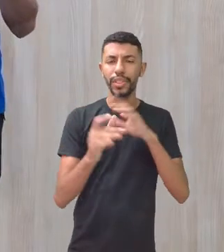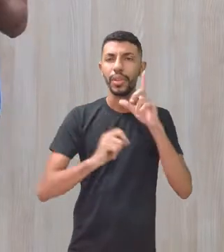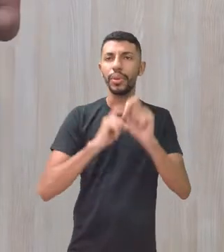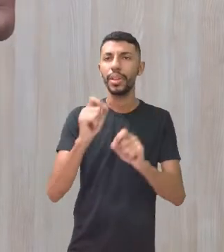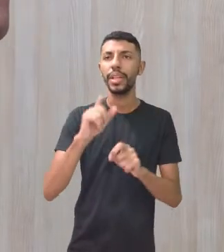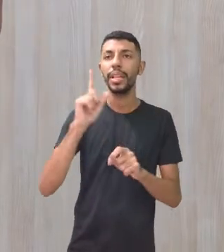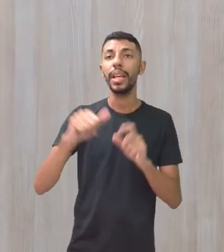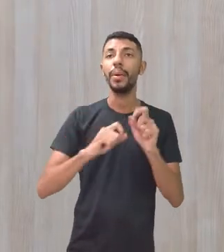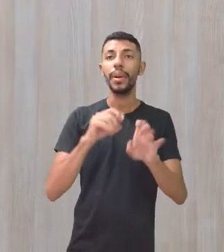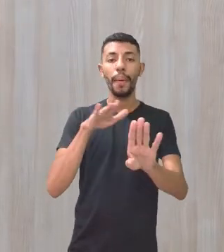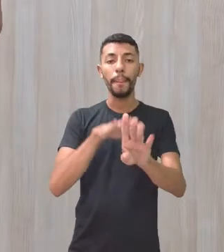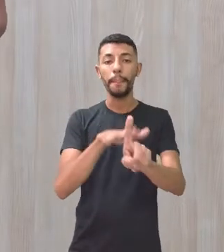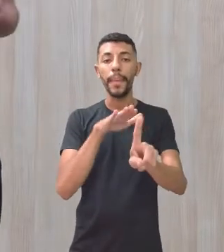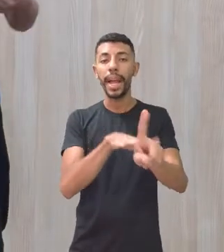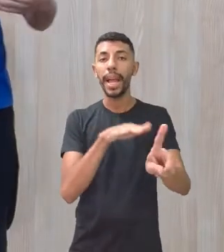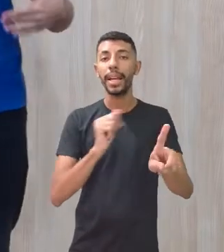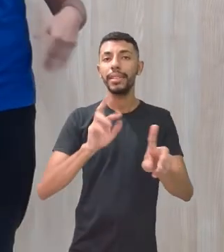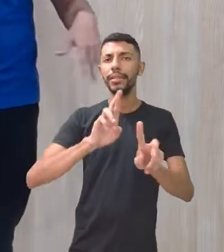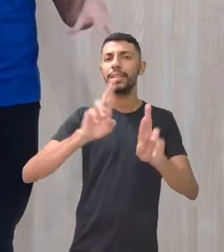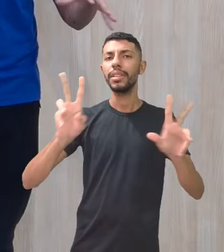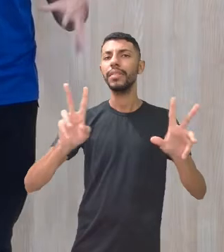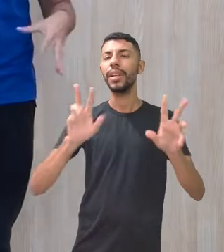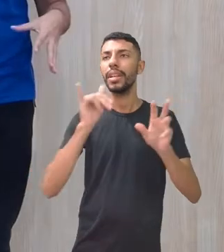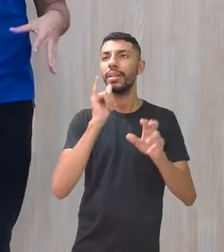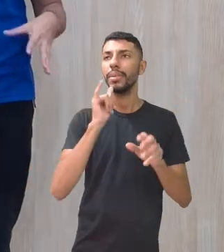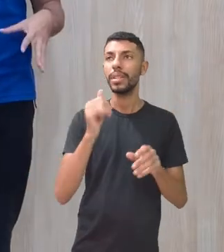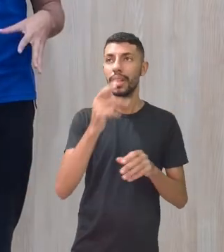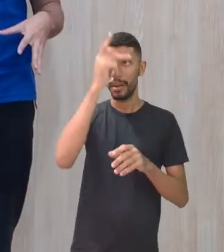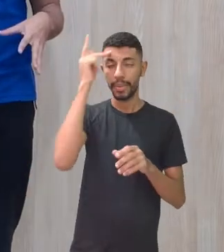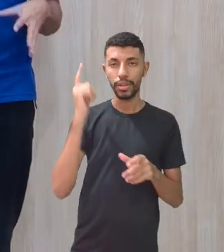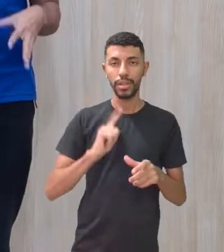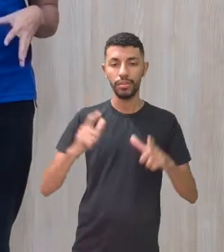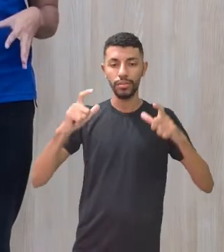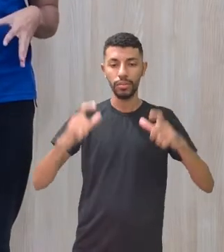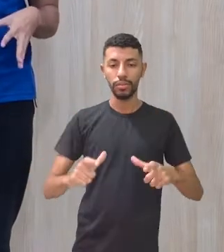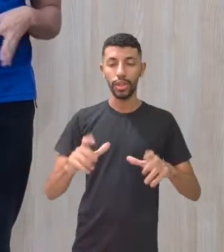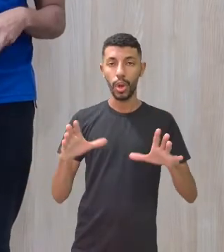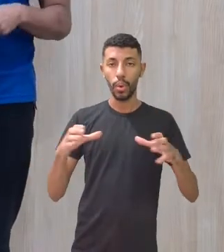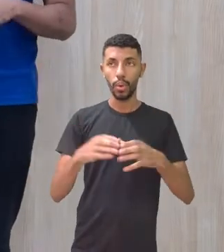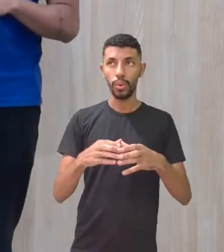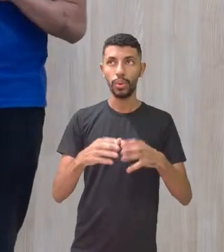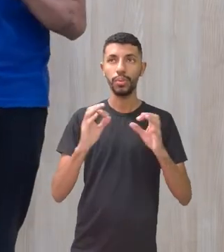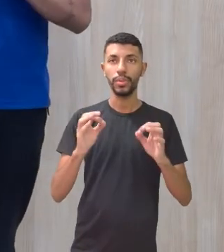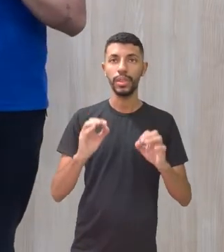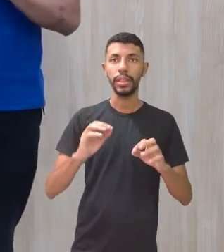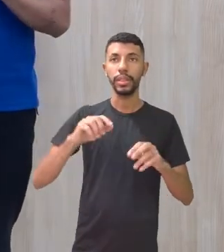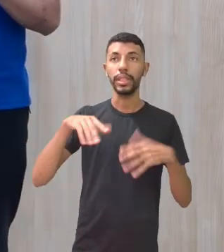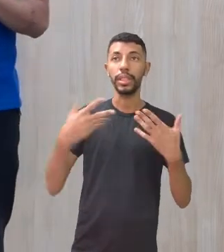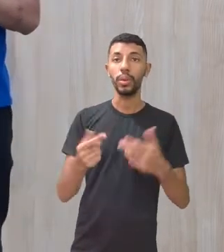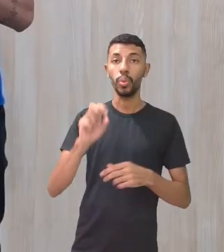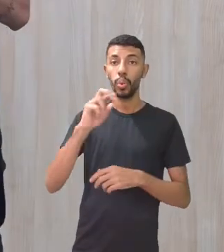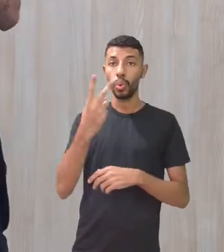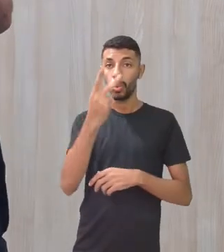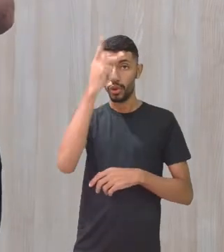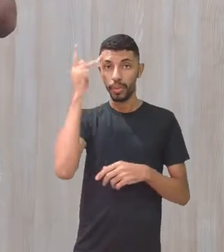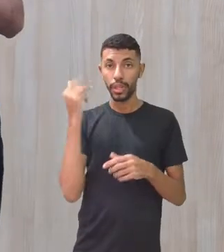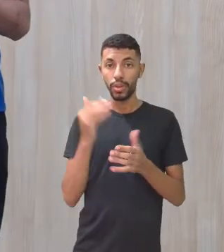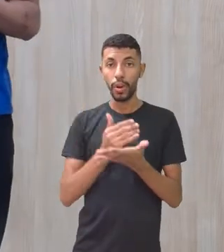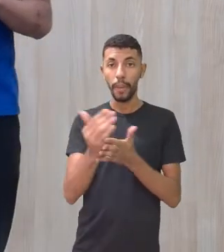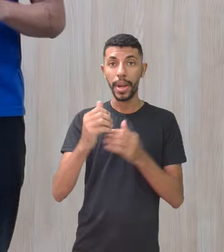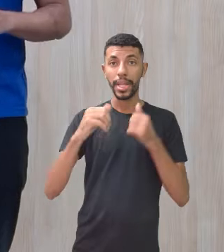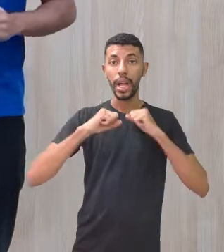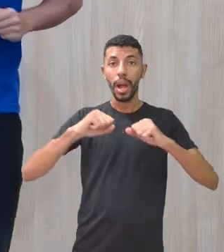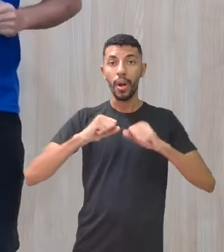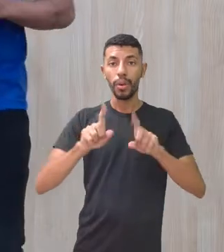que é um pega diferente. As pessoas ficam em um determinado local, em grupo, e aí 2 pessoas começam a